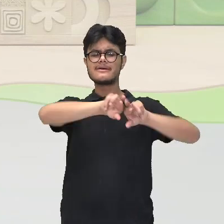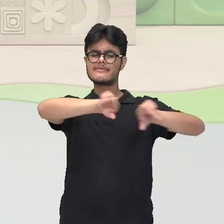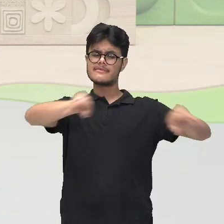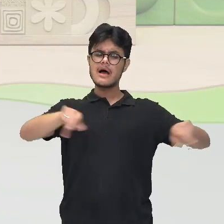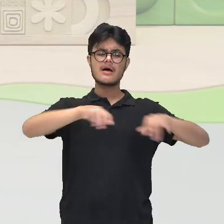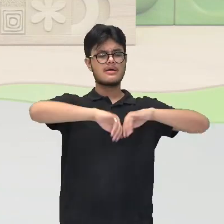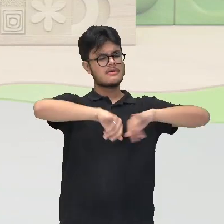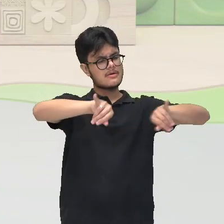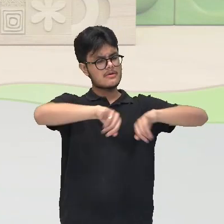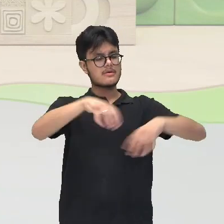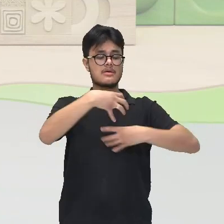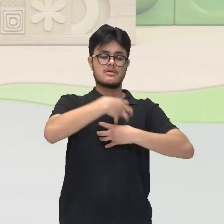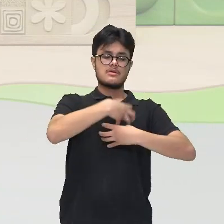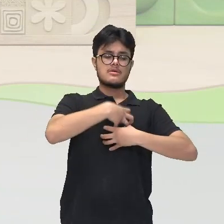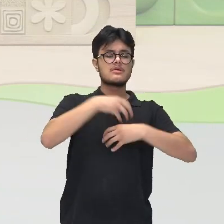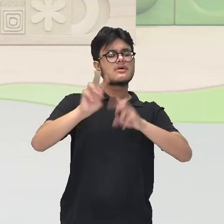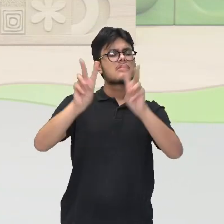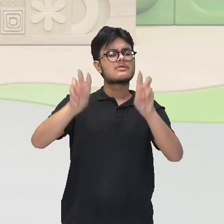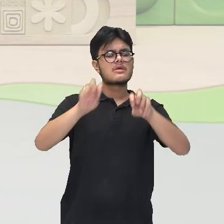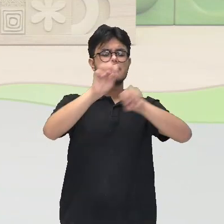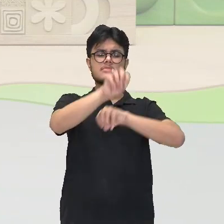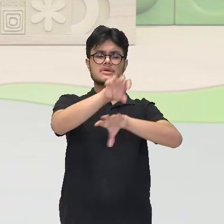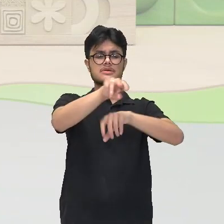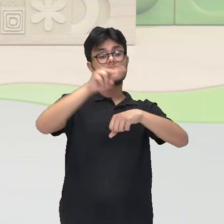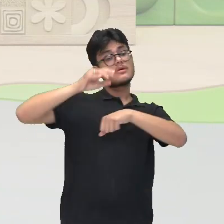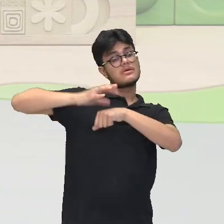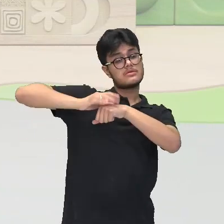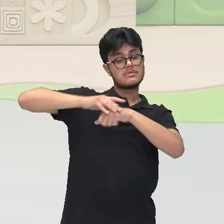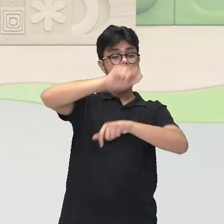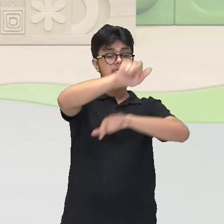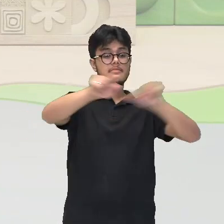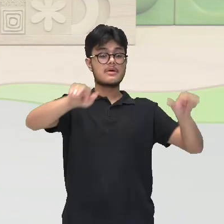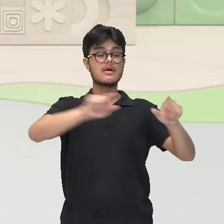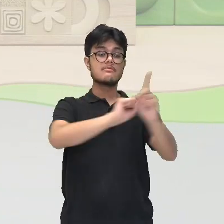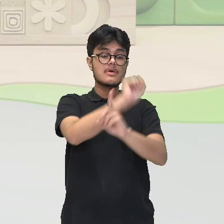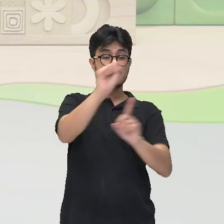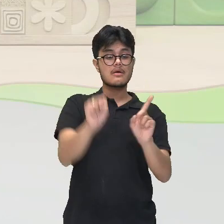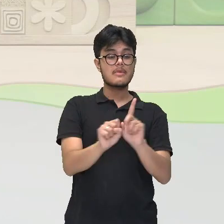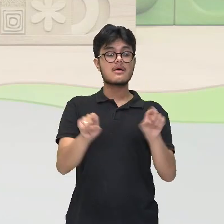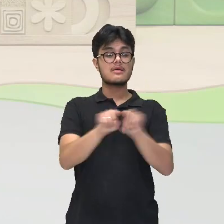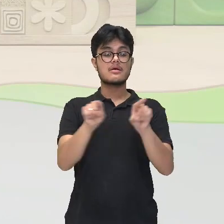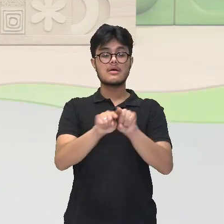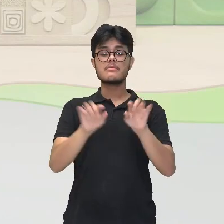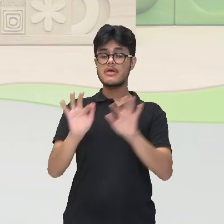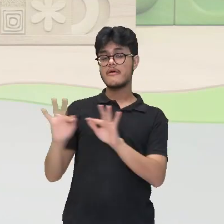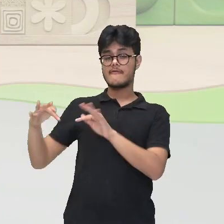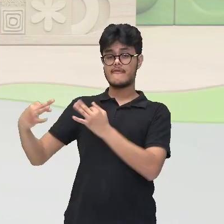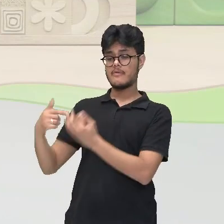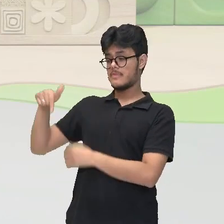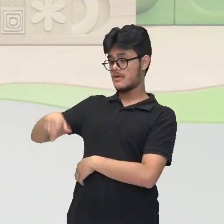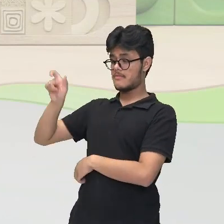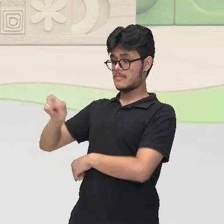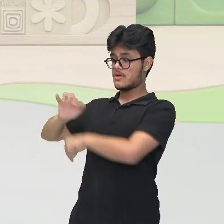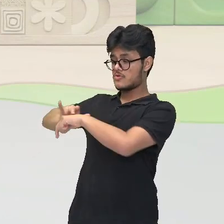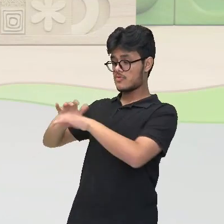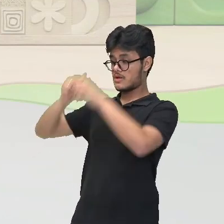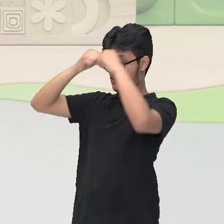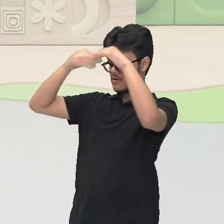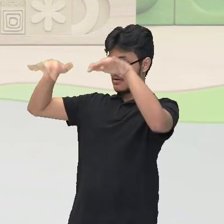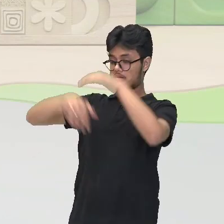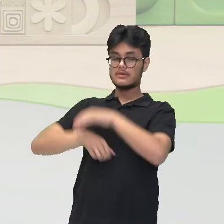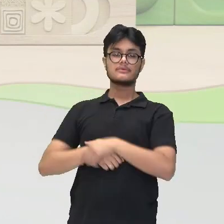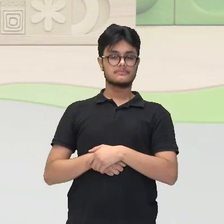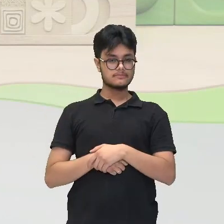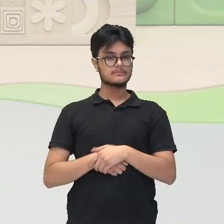de sensibilização da população, né? E também das famílias que têm autistas, para que as